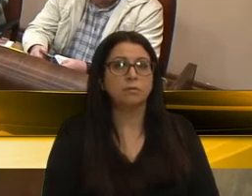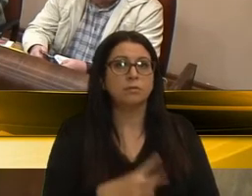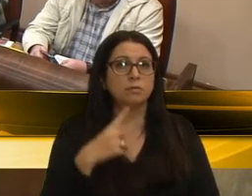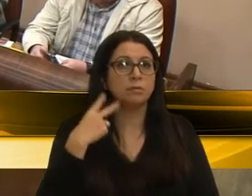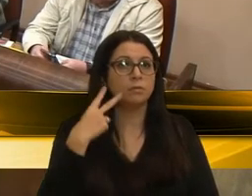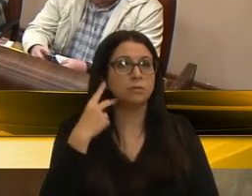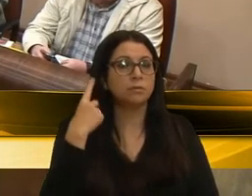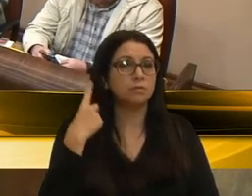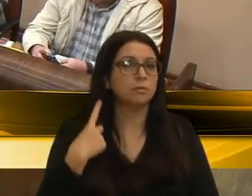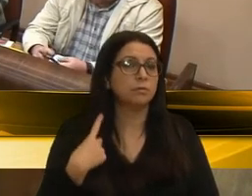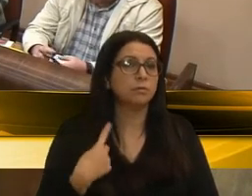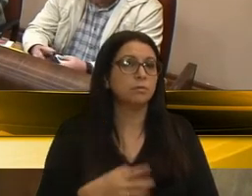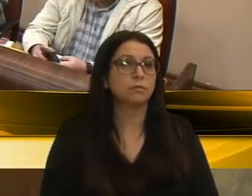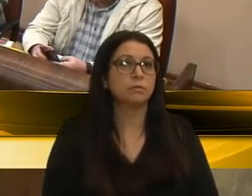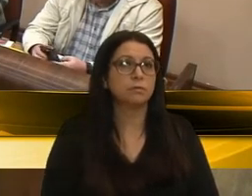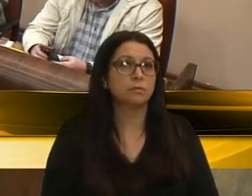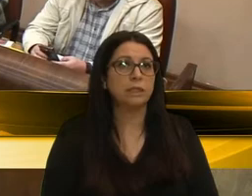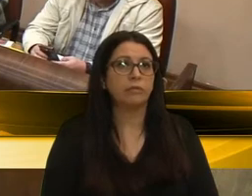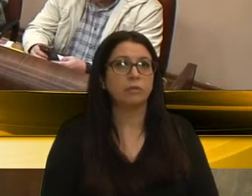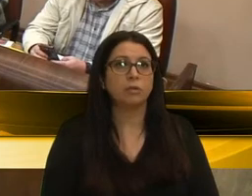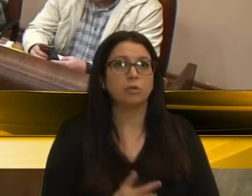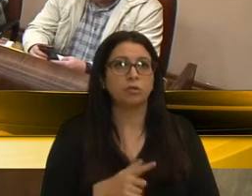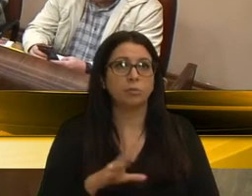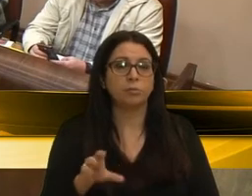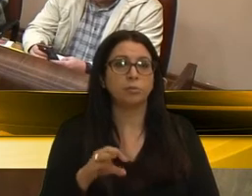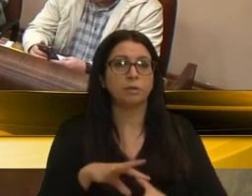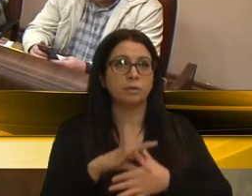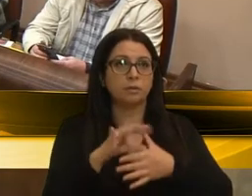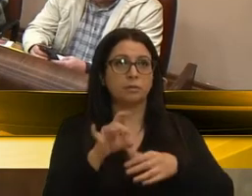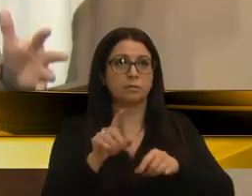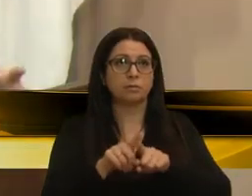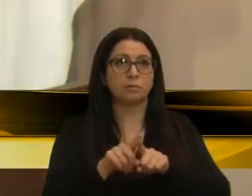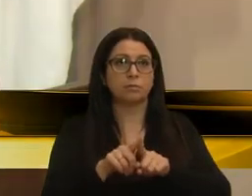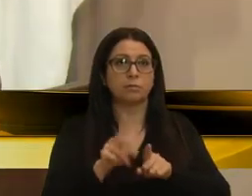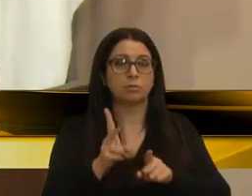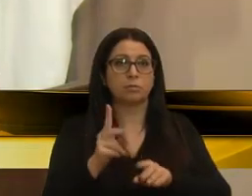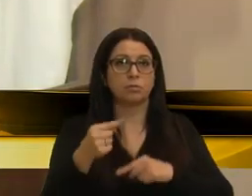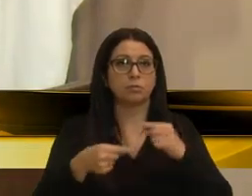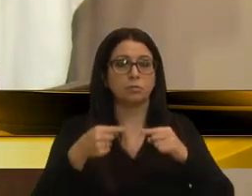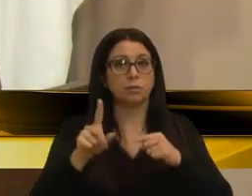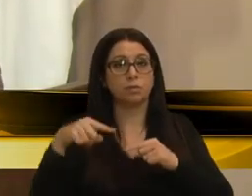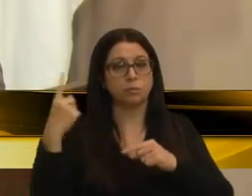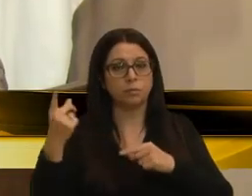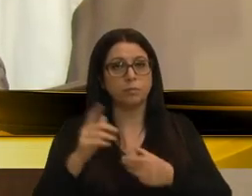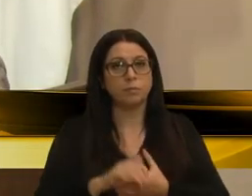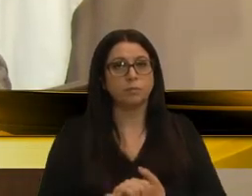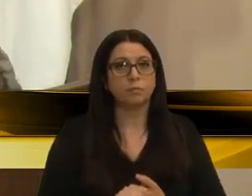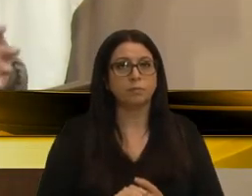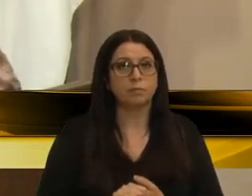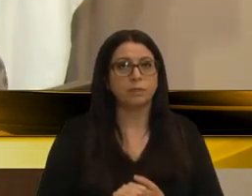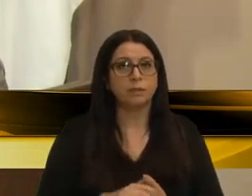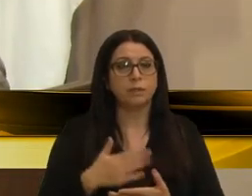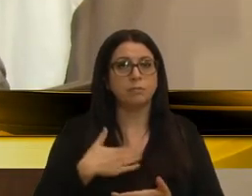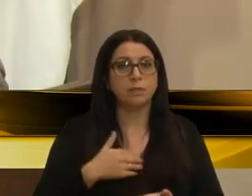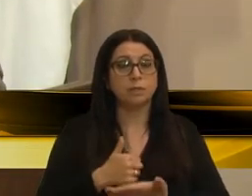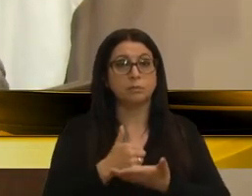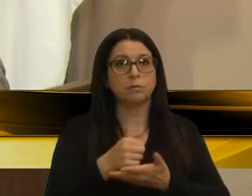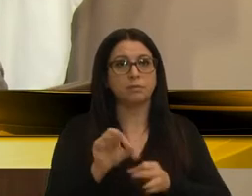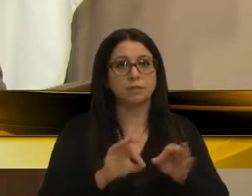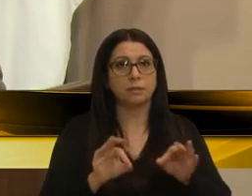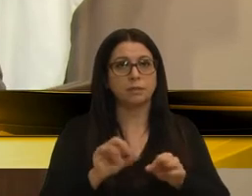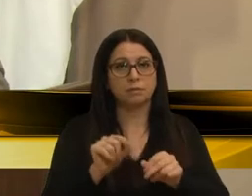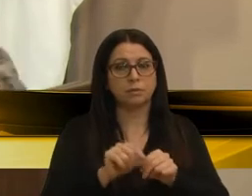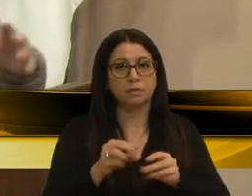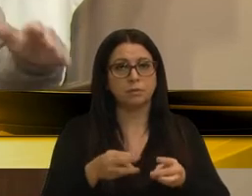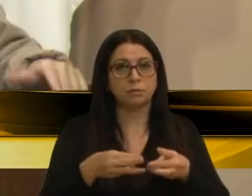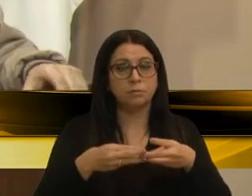vereadora Denise Pessoa, eu não tive como pegar a declaração de líder até para seguir que o debate era outro, e a minha assessoria está elaborando justamente